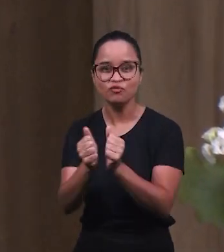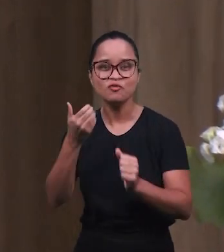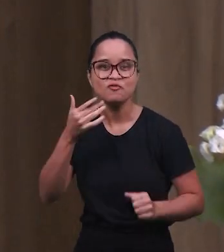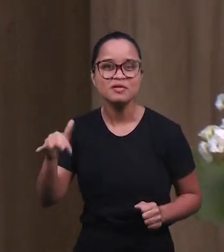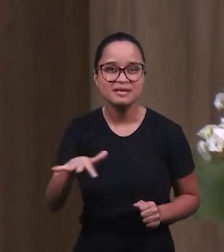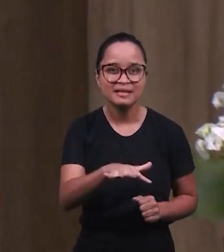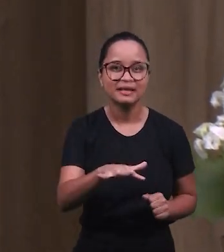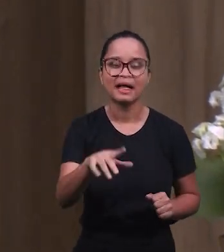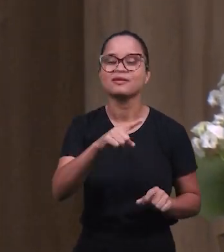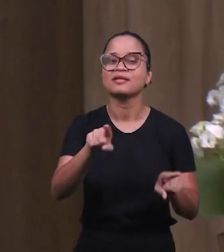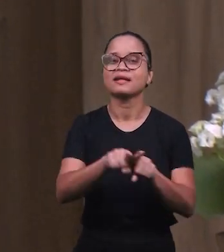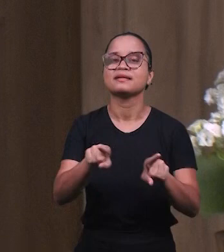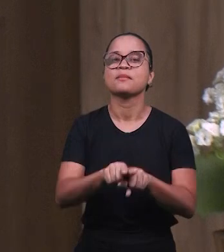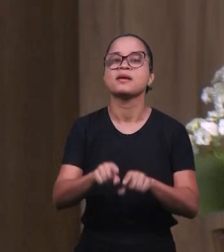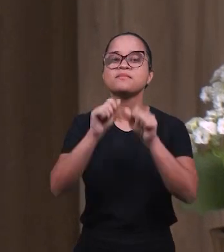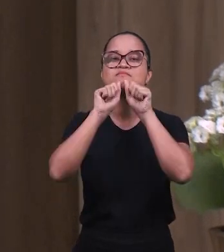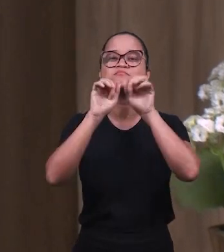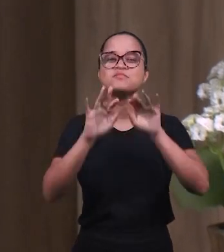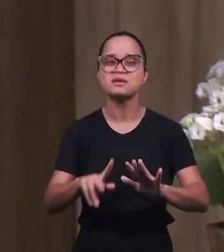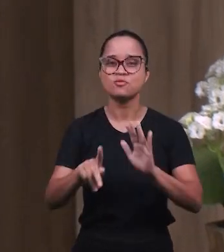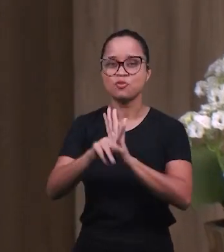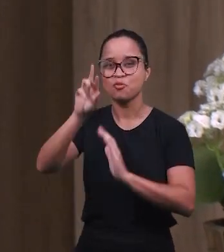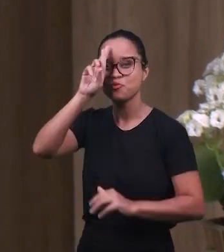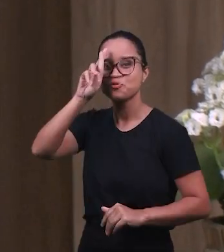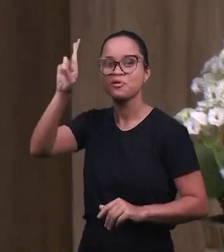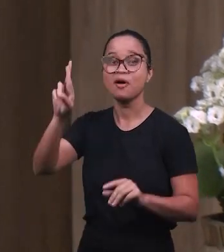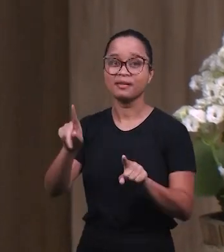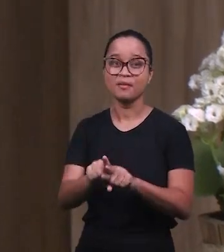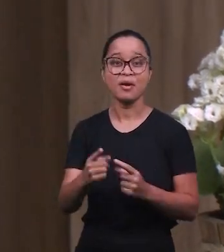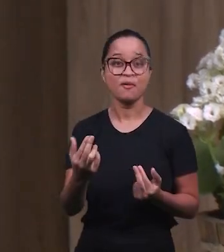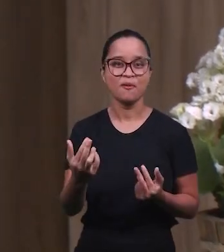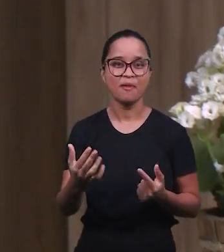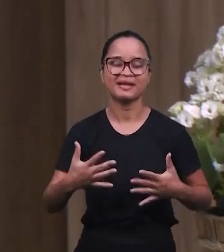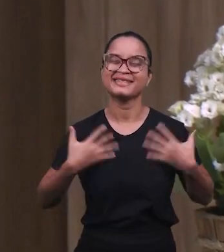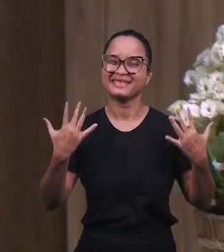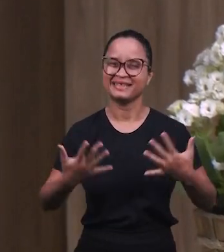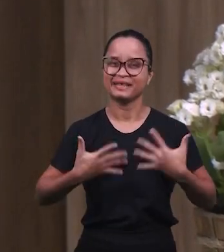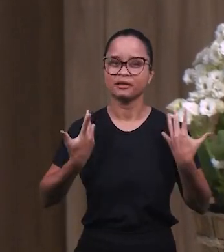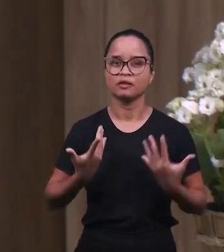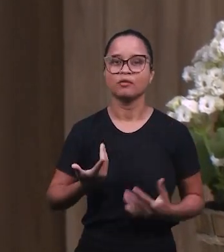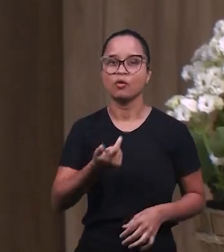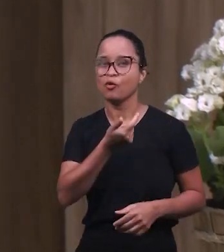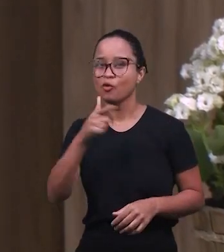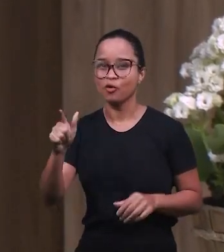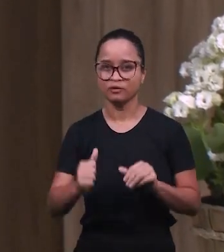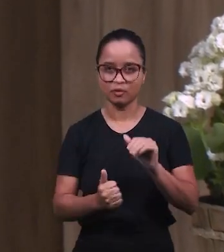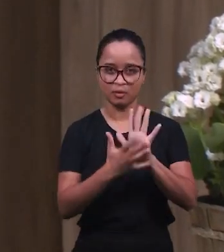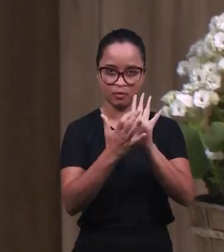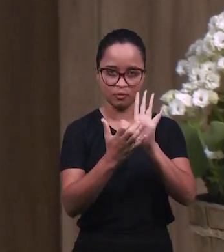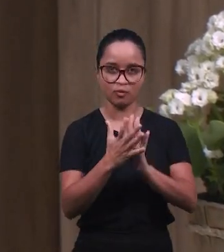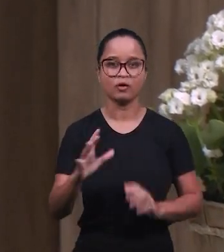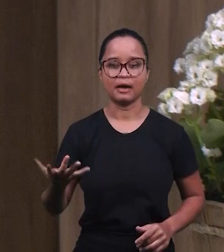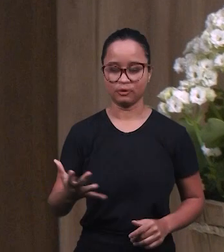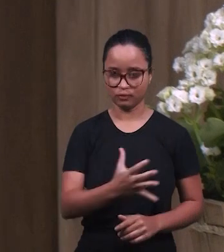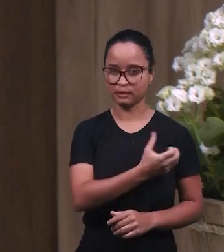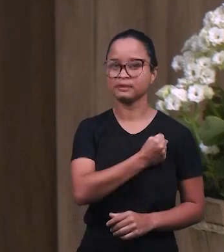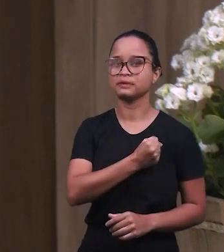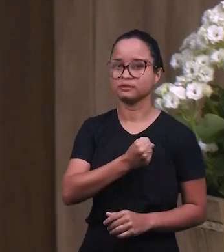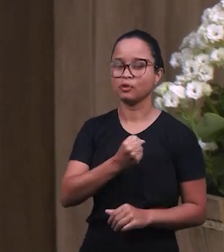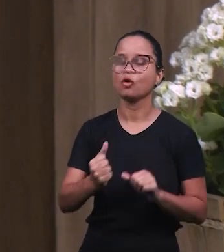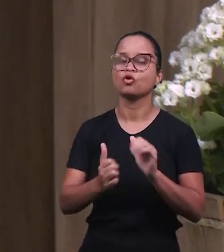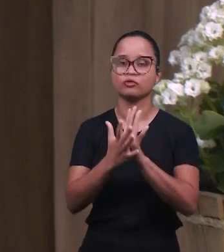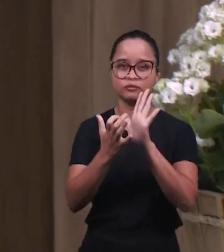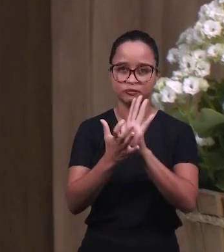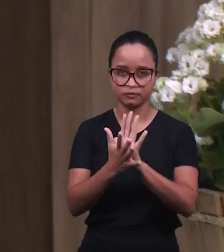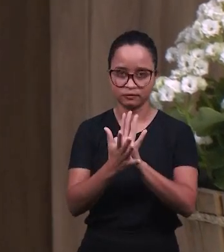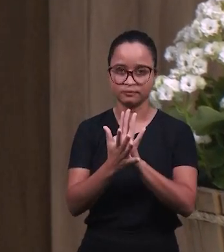eles, a gente recebe esta bênção do Senhor, a gente se alegra como as crianças são alegres. Vamos cantar mais um hino de adoração ao nome do Senhor,